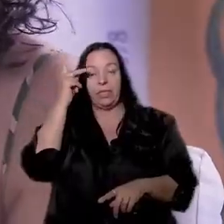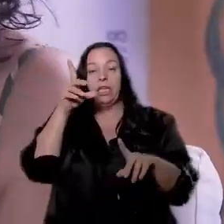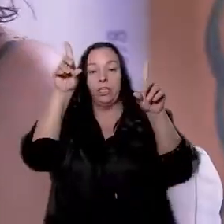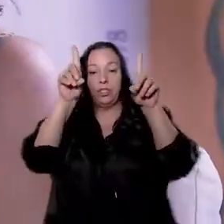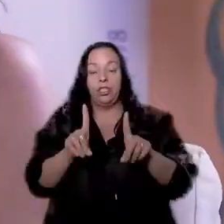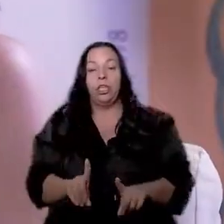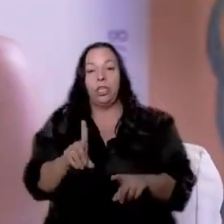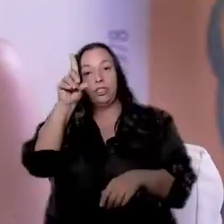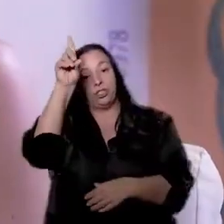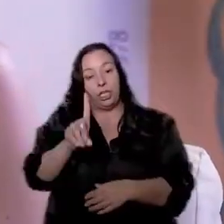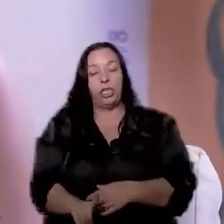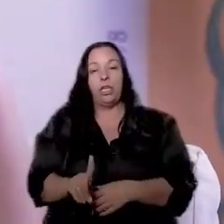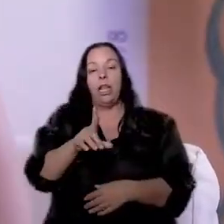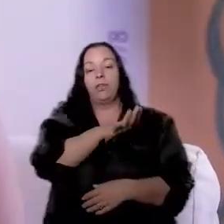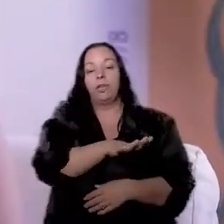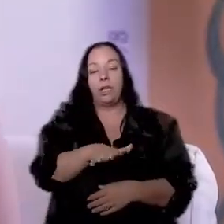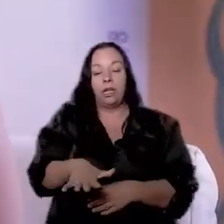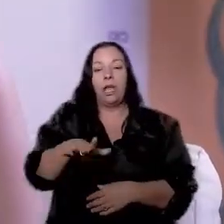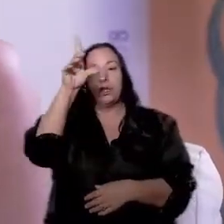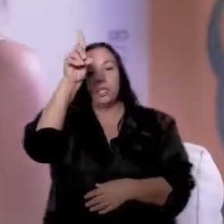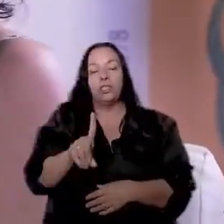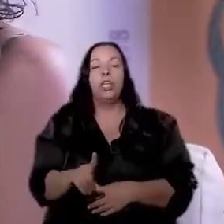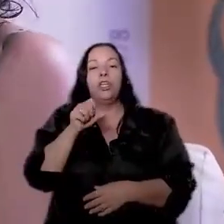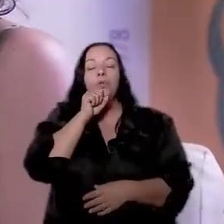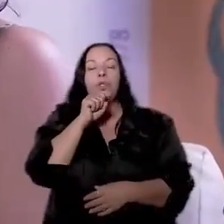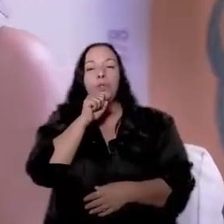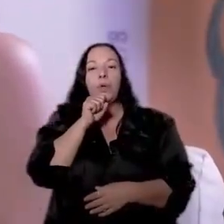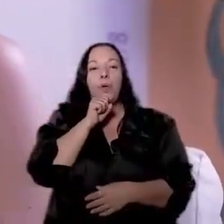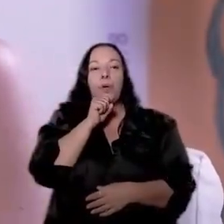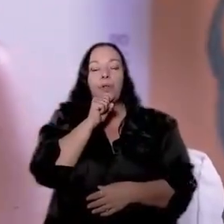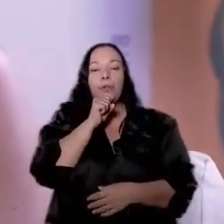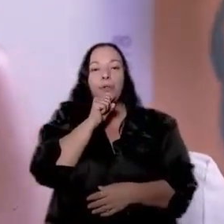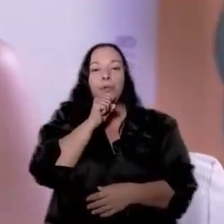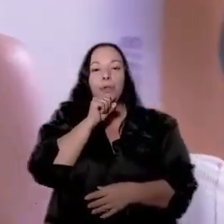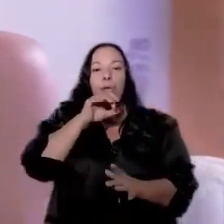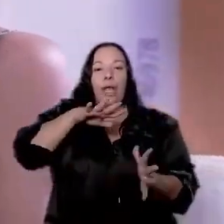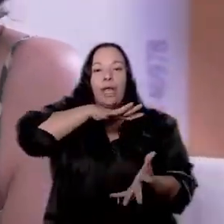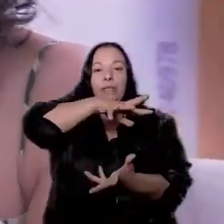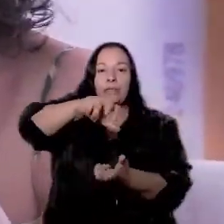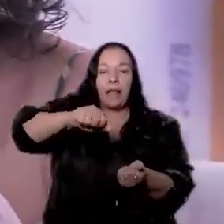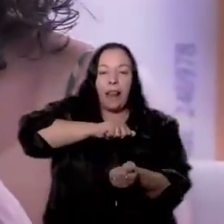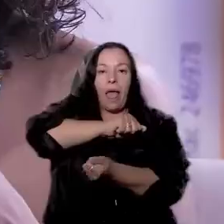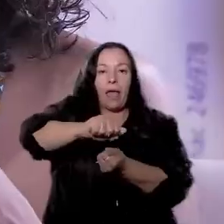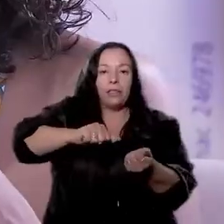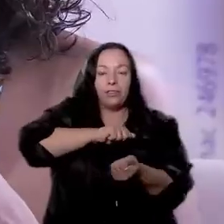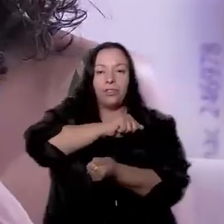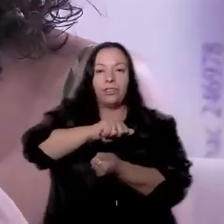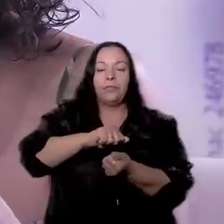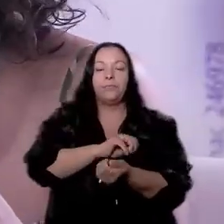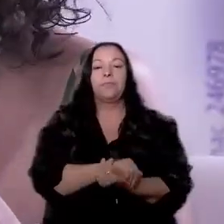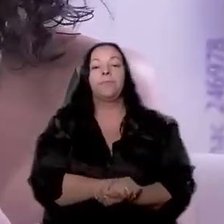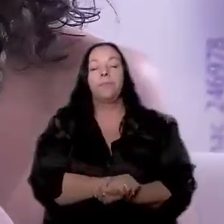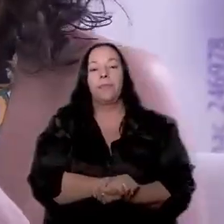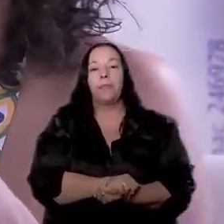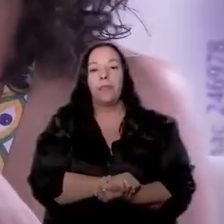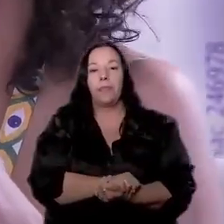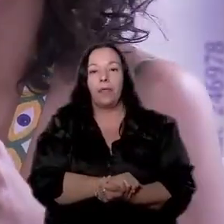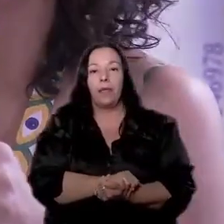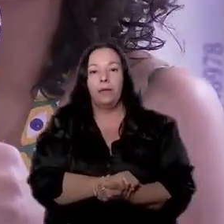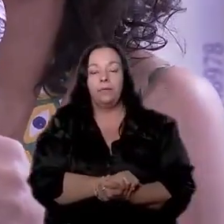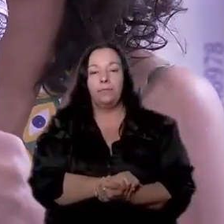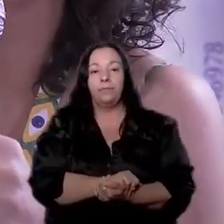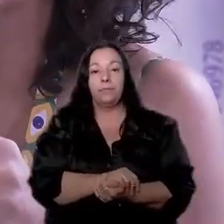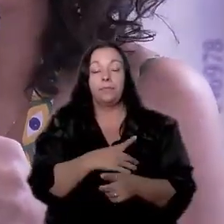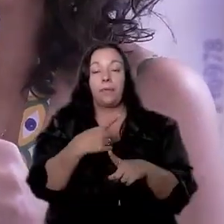da criança, direito do idoso, a mais recente é de reciclagem, mas a Rouanet é a mais antiga delas, eu creio que também, por isso, a mais madura,